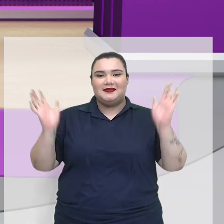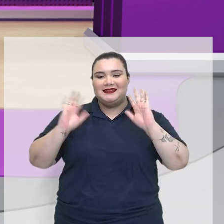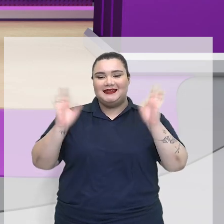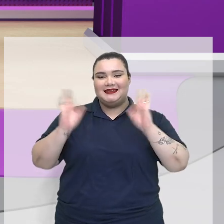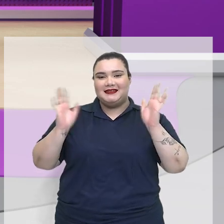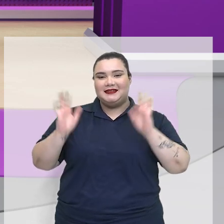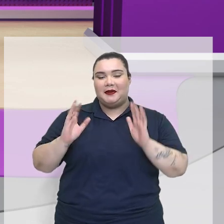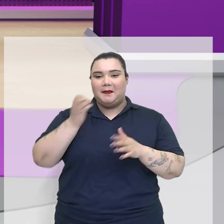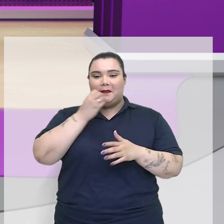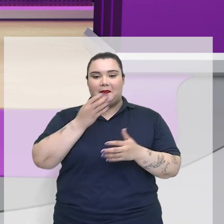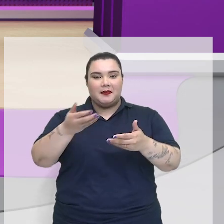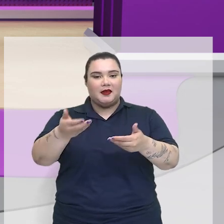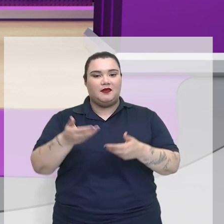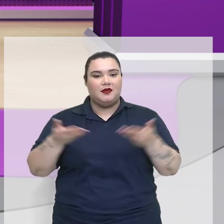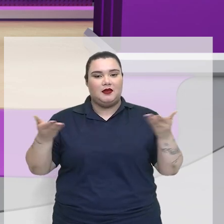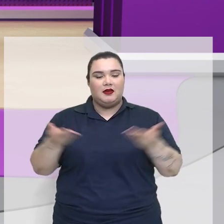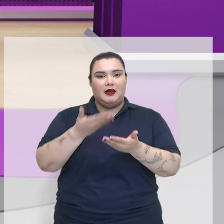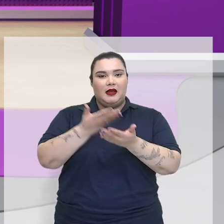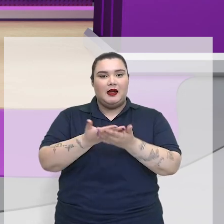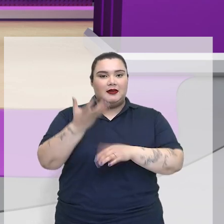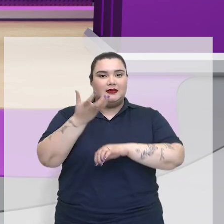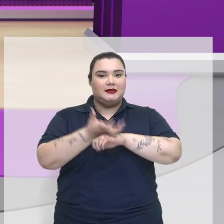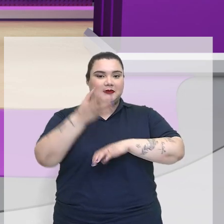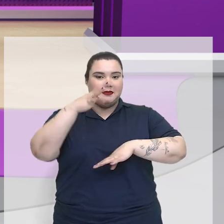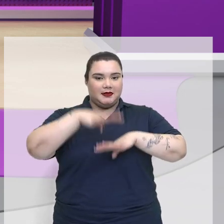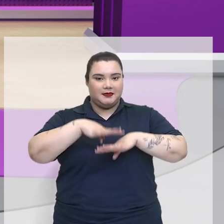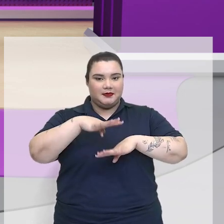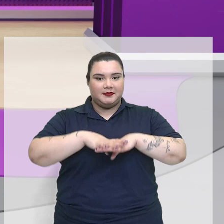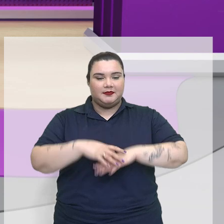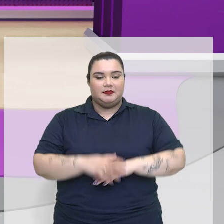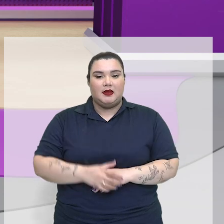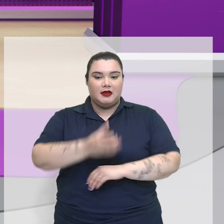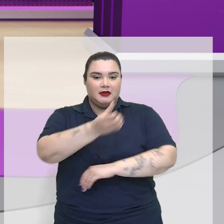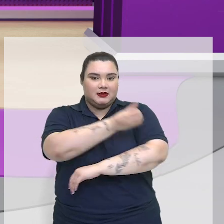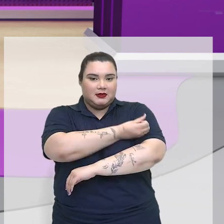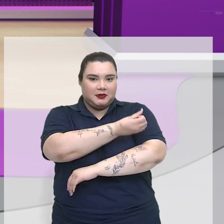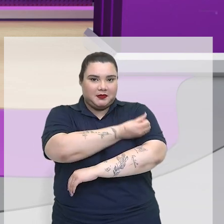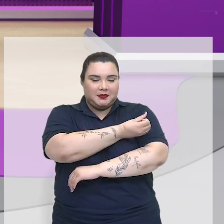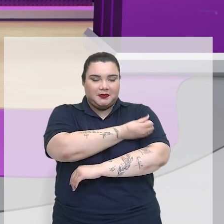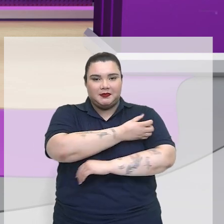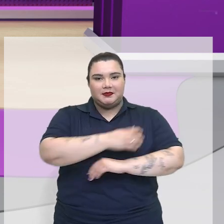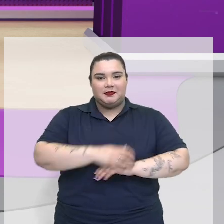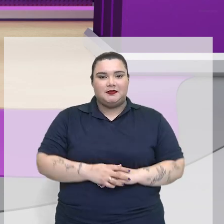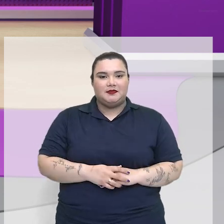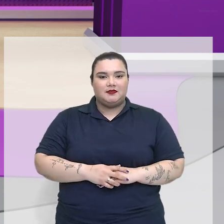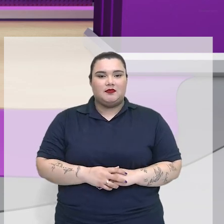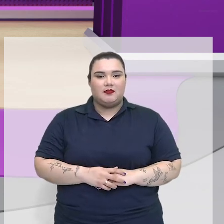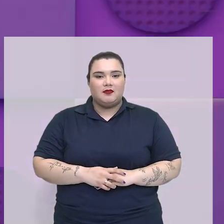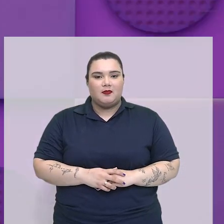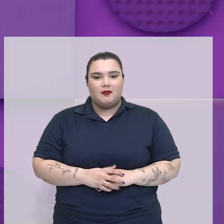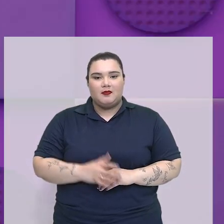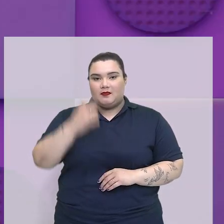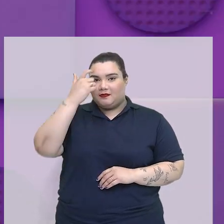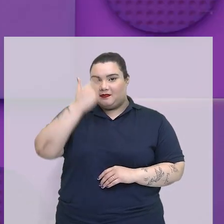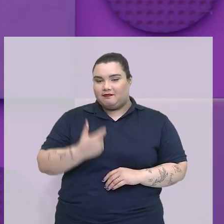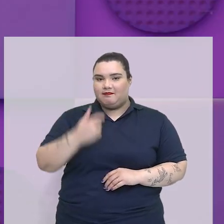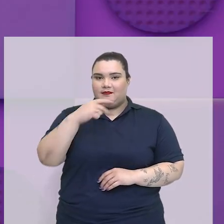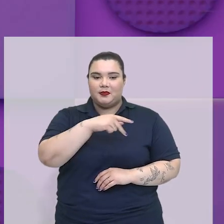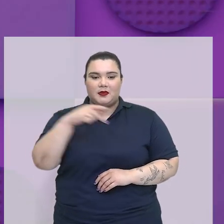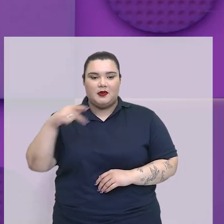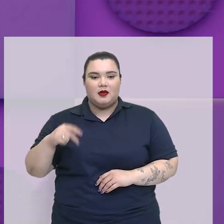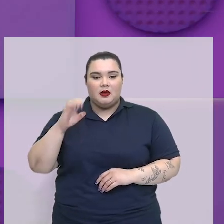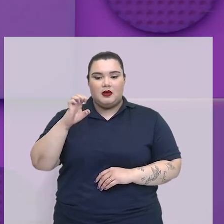Olá, sejam todos bem-vindos a mais uma aula de matemática, sexto ano, ensino fundamental. Aqui